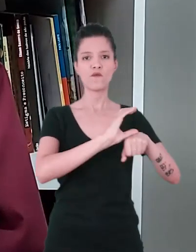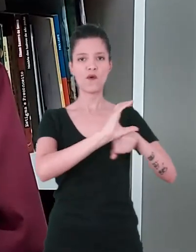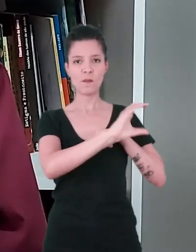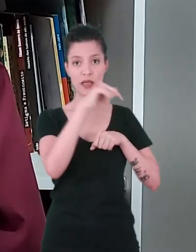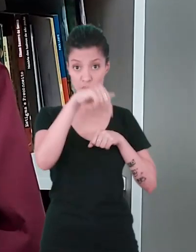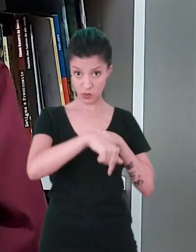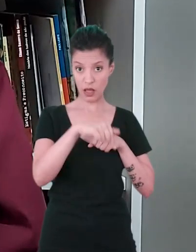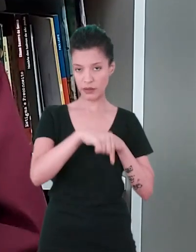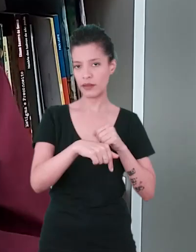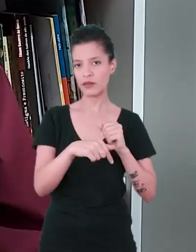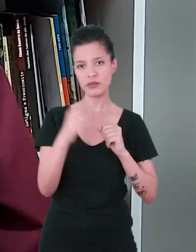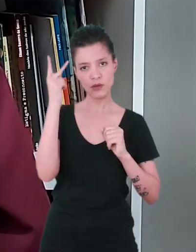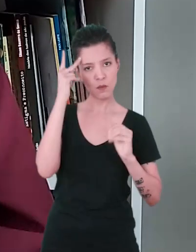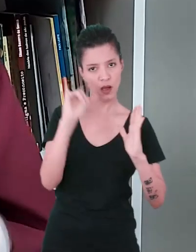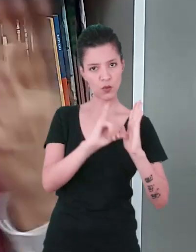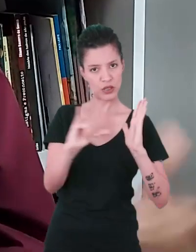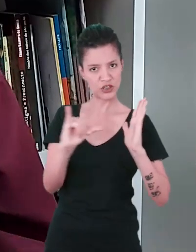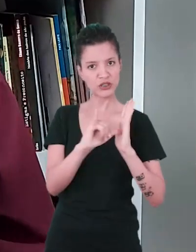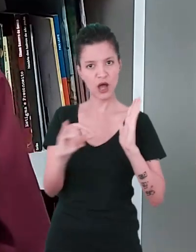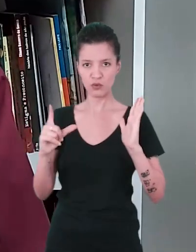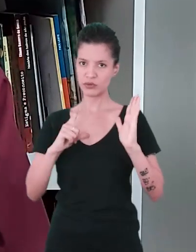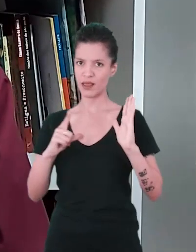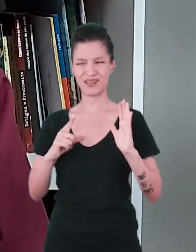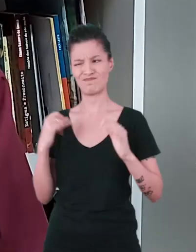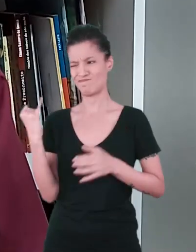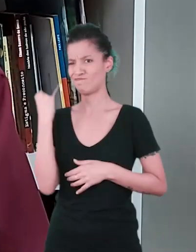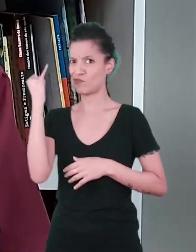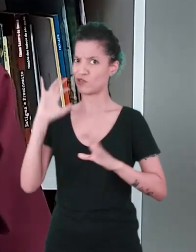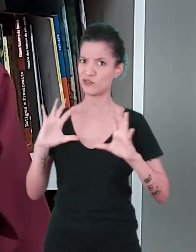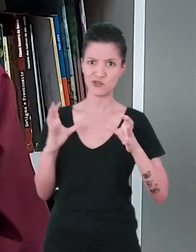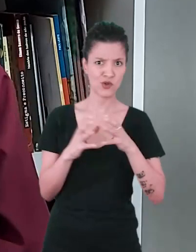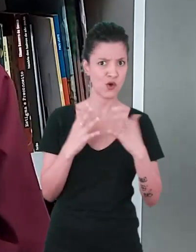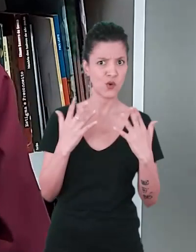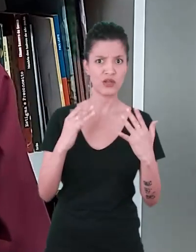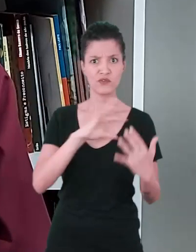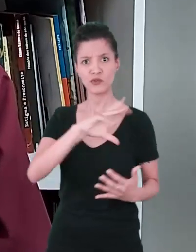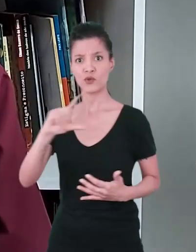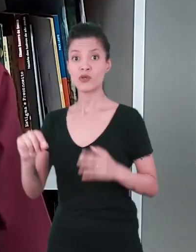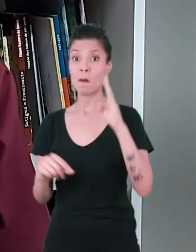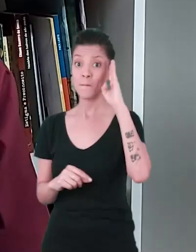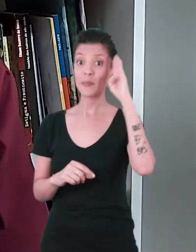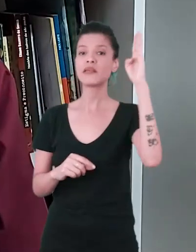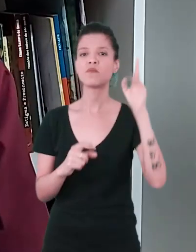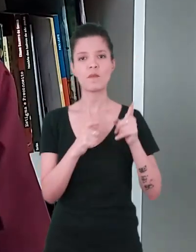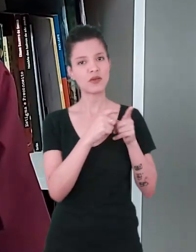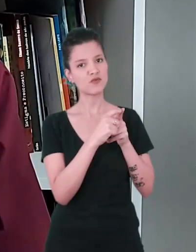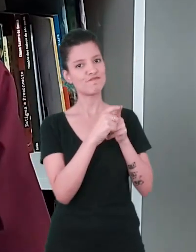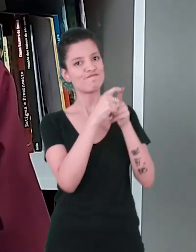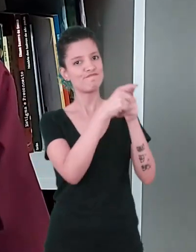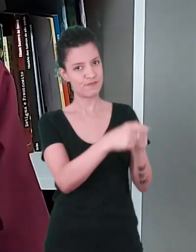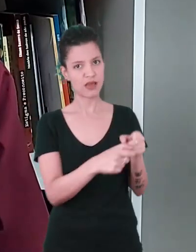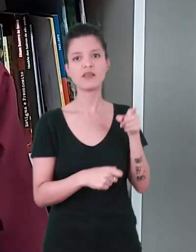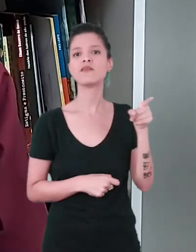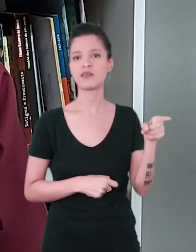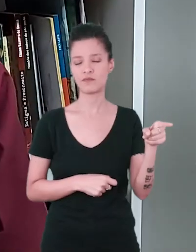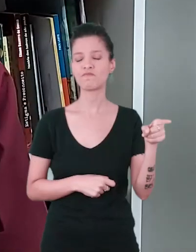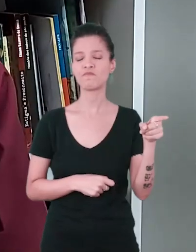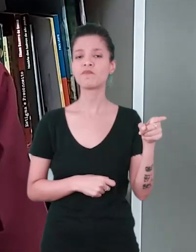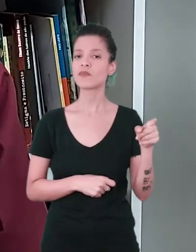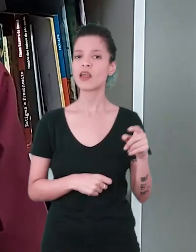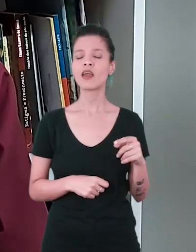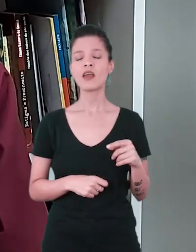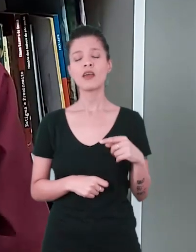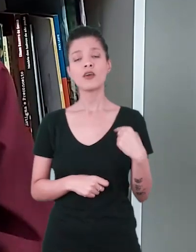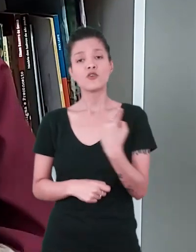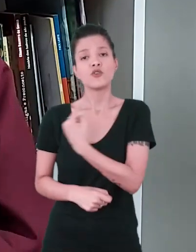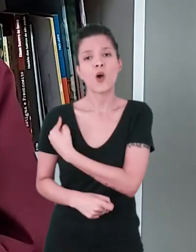aqui na cidade de São Paulo, muito importante para todos os coletivos da cidade, principalmente os periféricos, para a gente